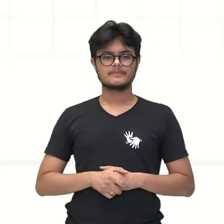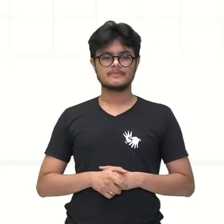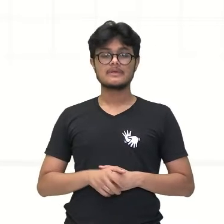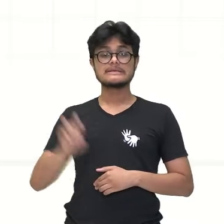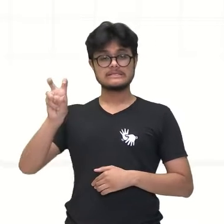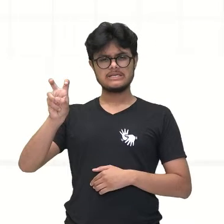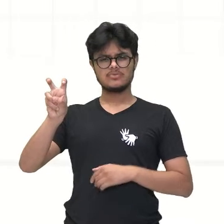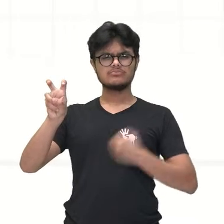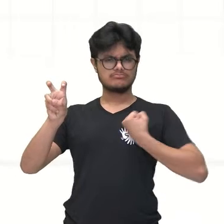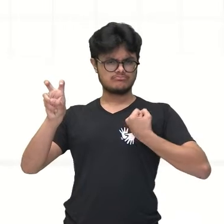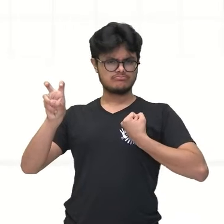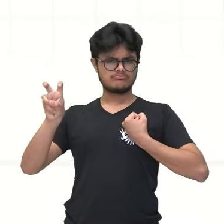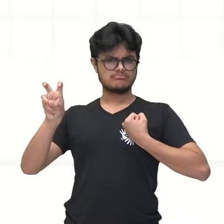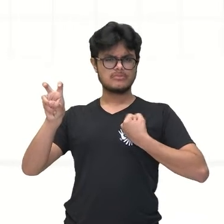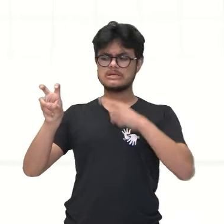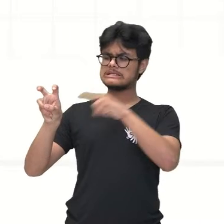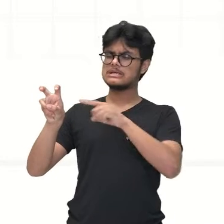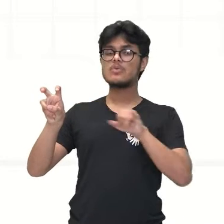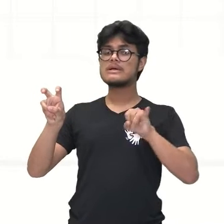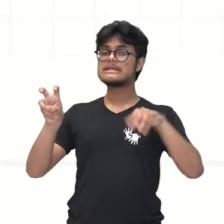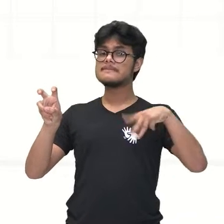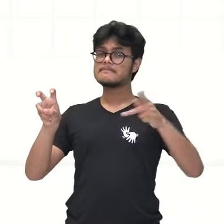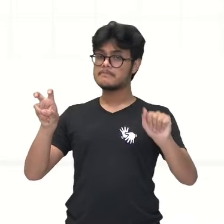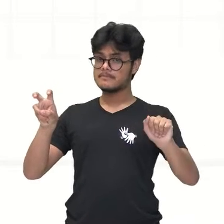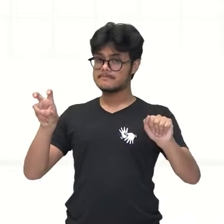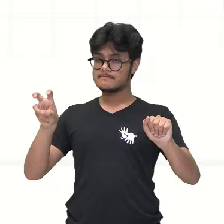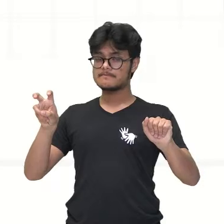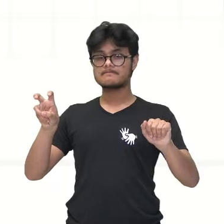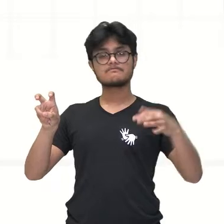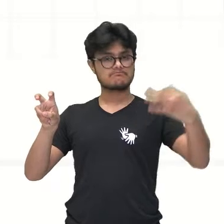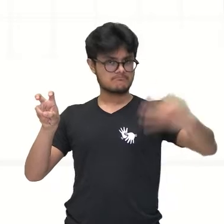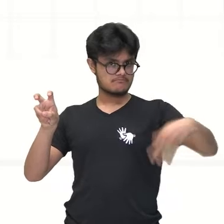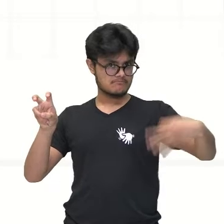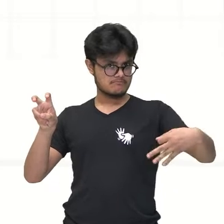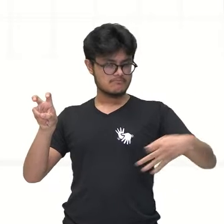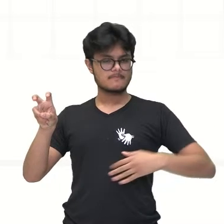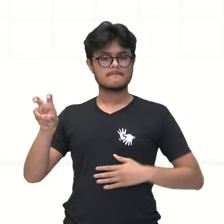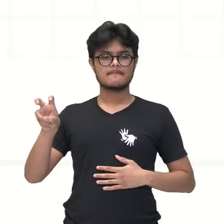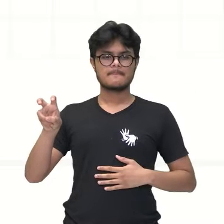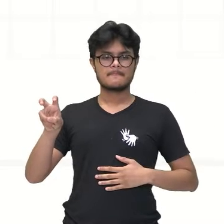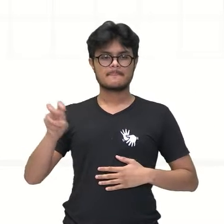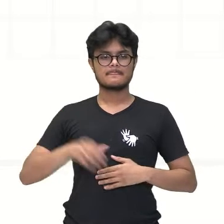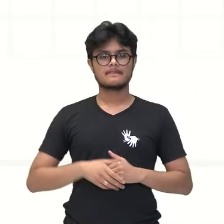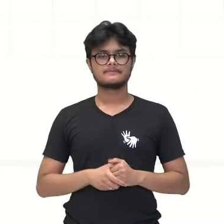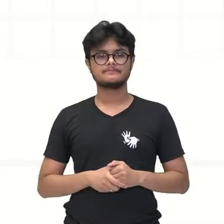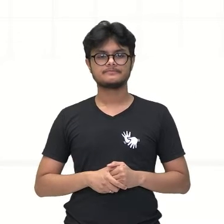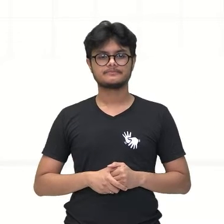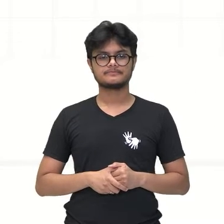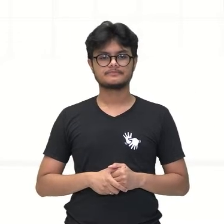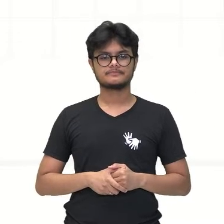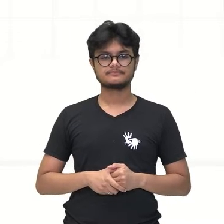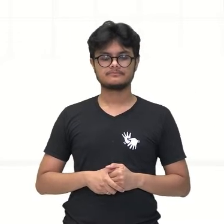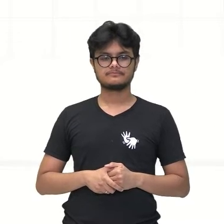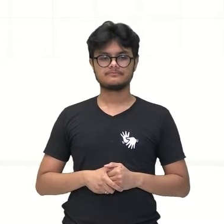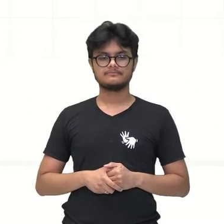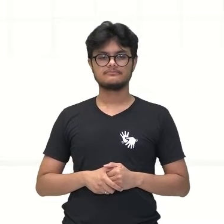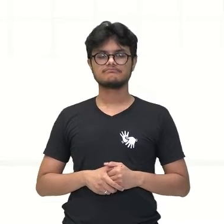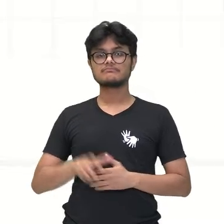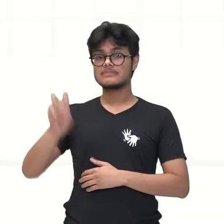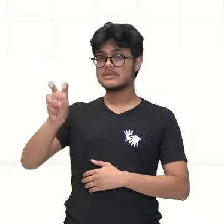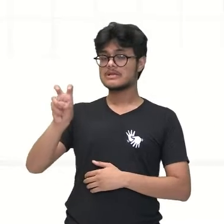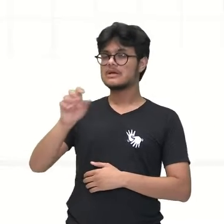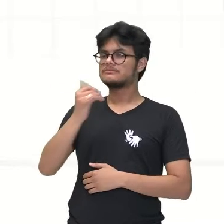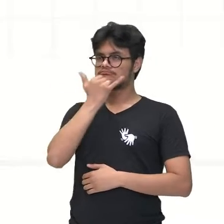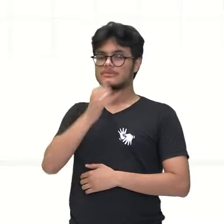números. 5 é um número ímpar, então eu tenho uma quantidade ímpares de números, né? Então, quando é assim, ímpares,